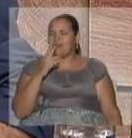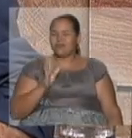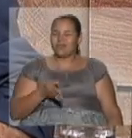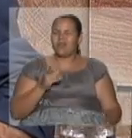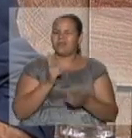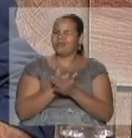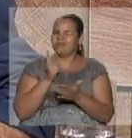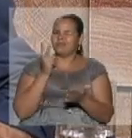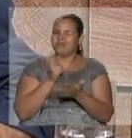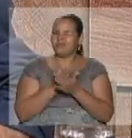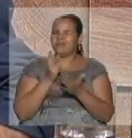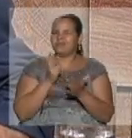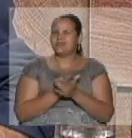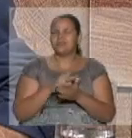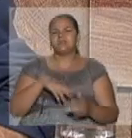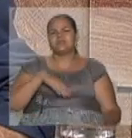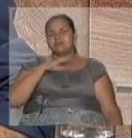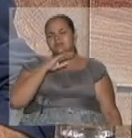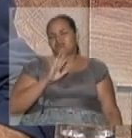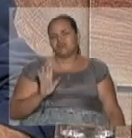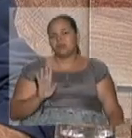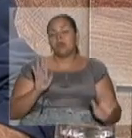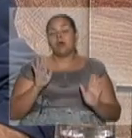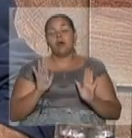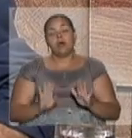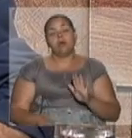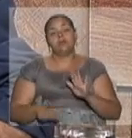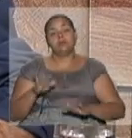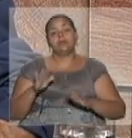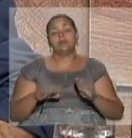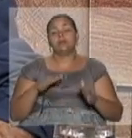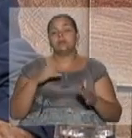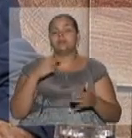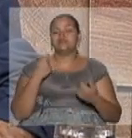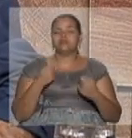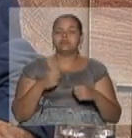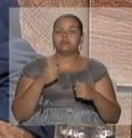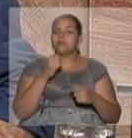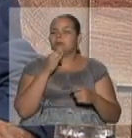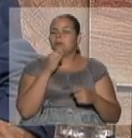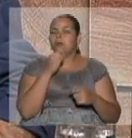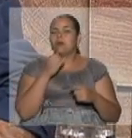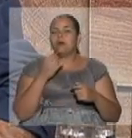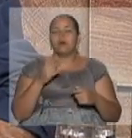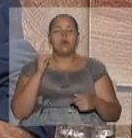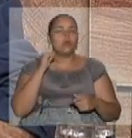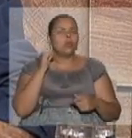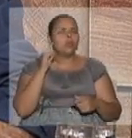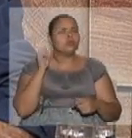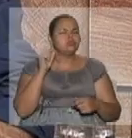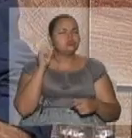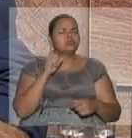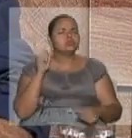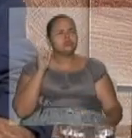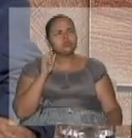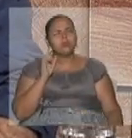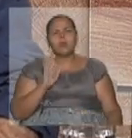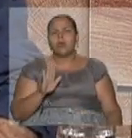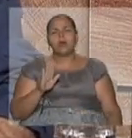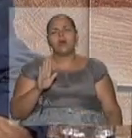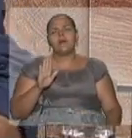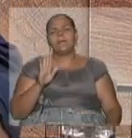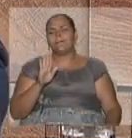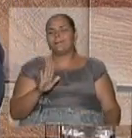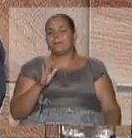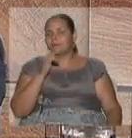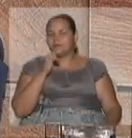né? Então, passa a ter uma coisa de entretenimento, de ocupar o ouvido com sonoridades, com sons. Você entra